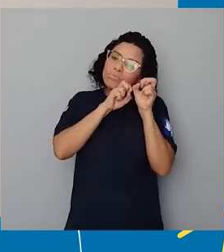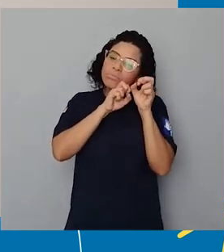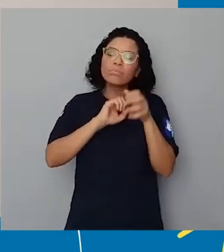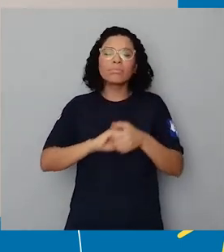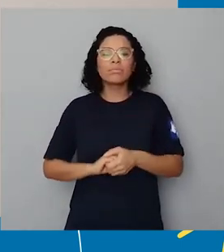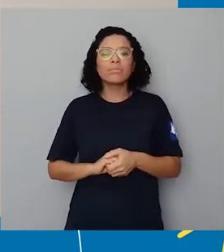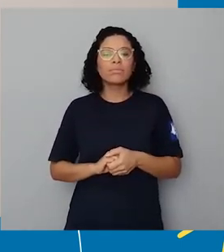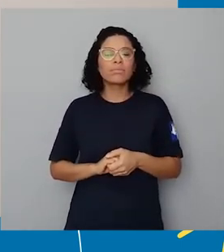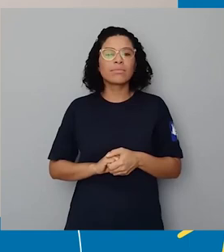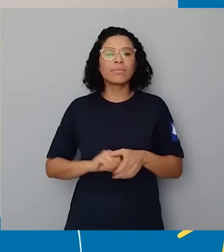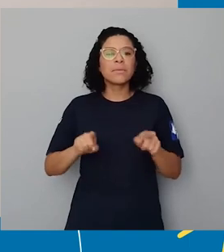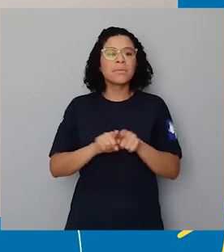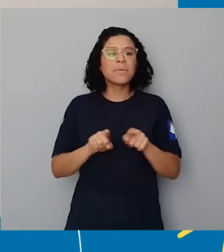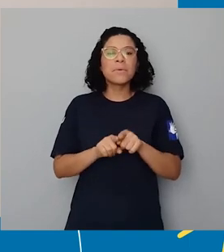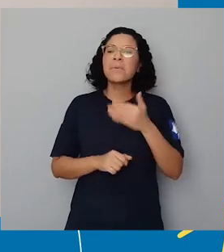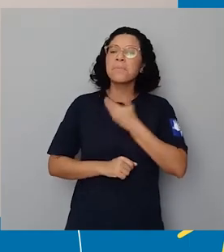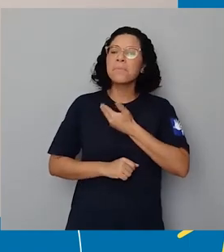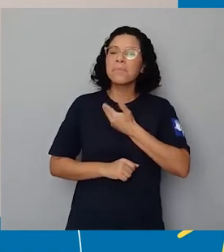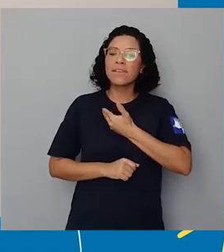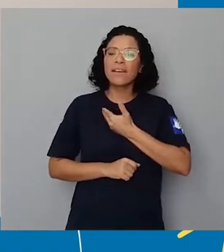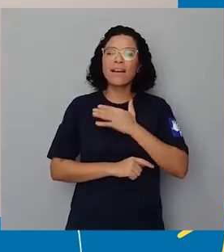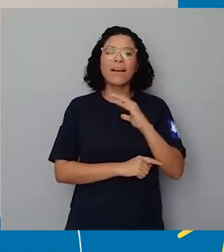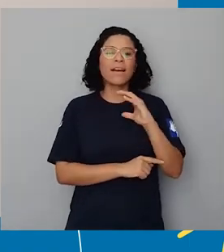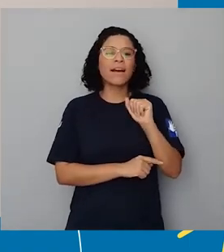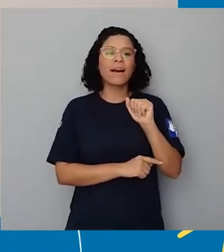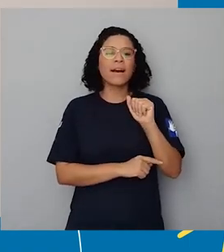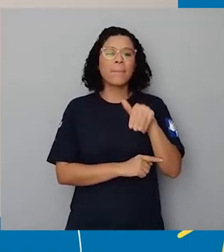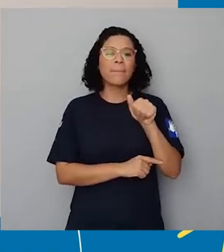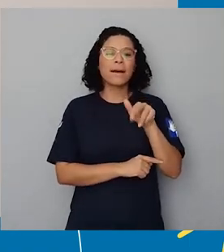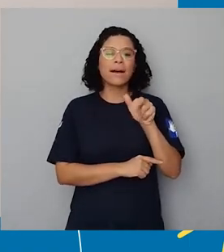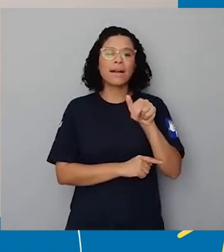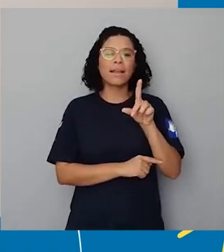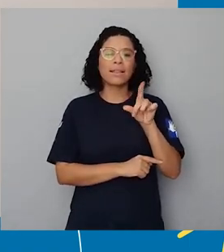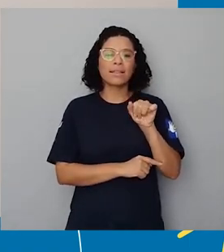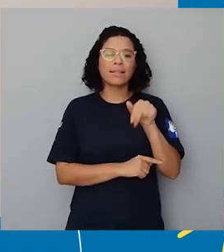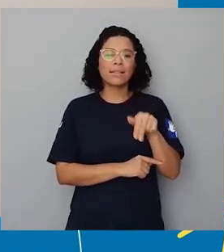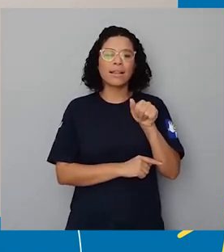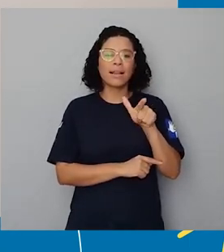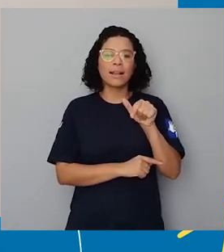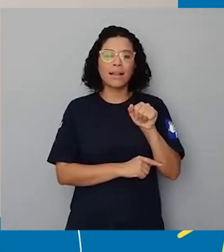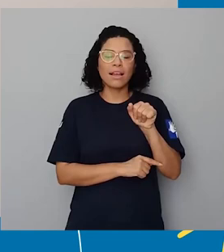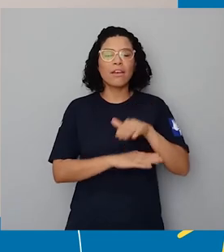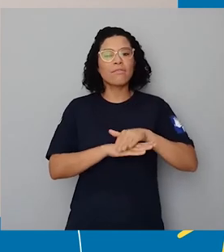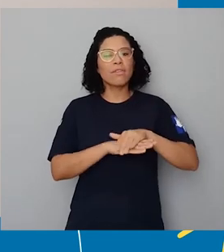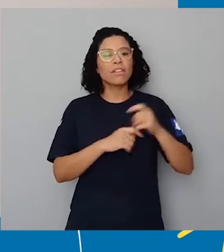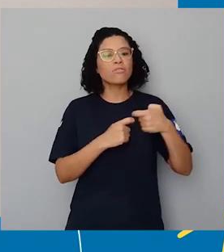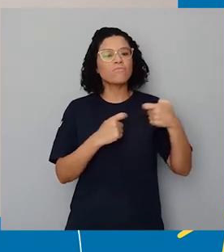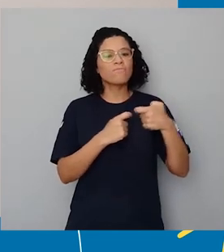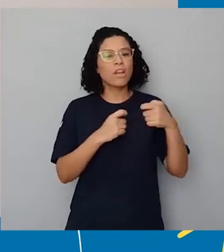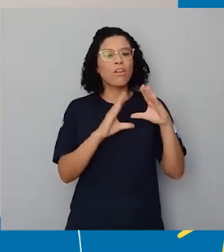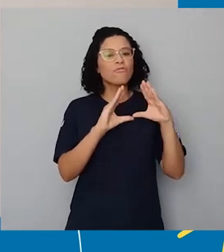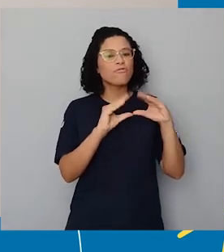cochilo. E a nossa amiga, camarada Nala, que é toda feita de meia e é muito